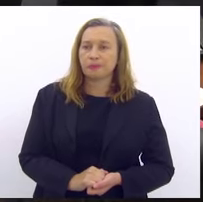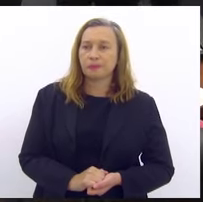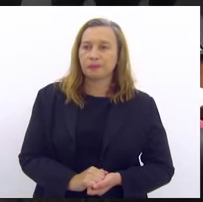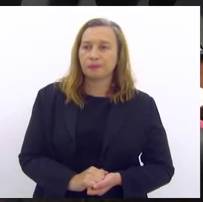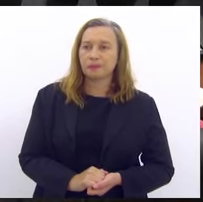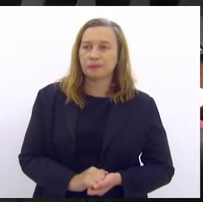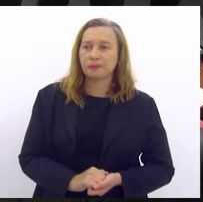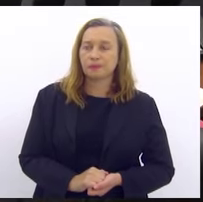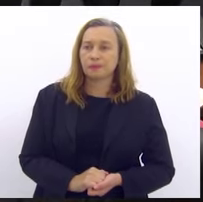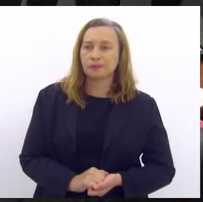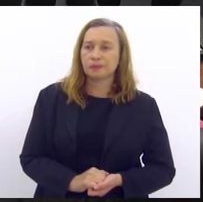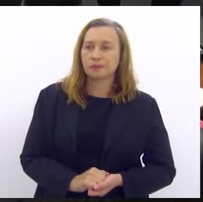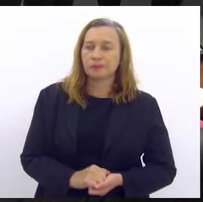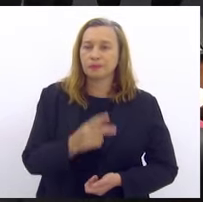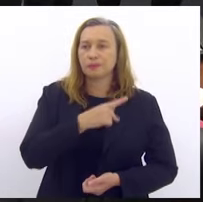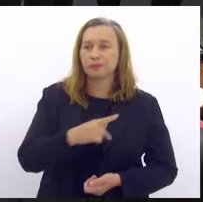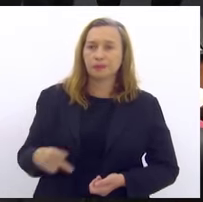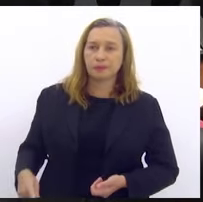A presidência